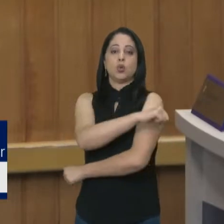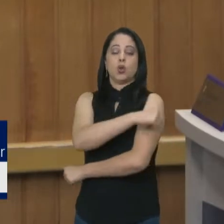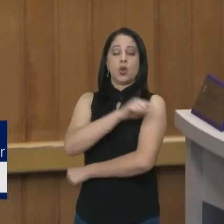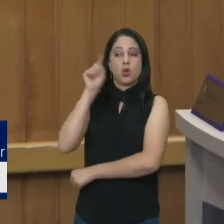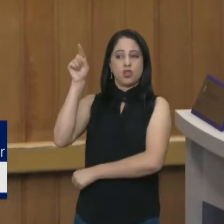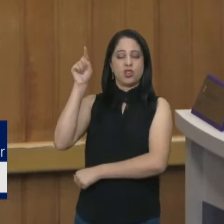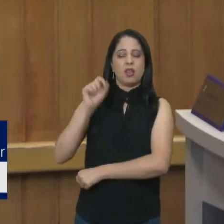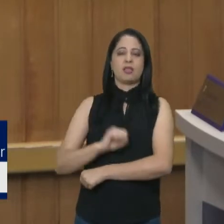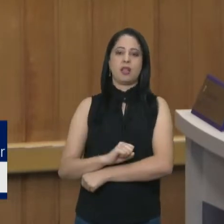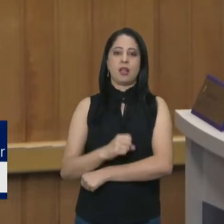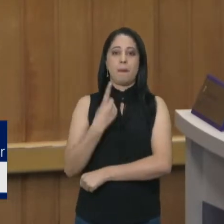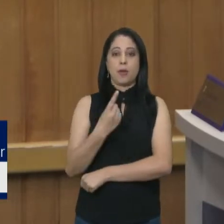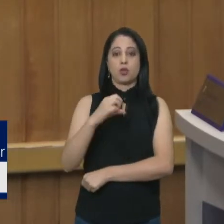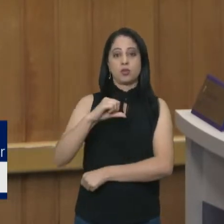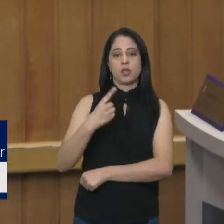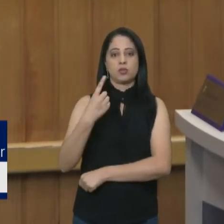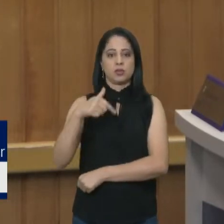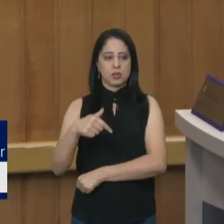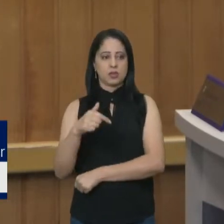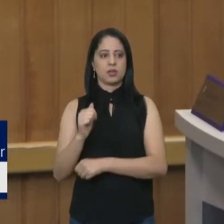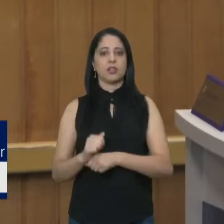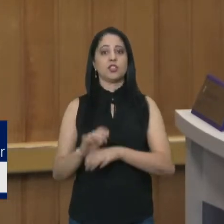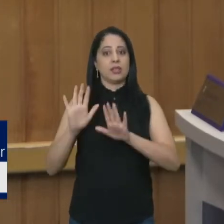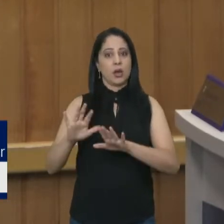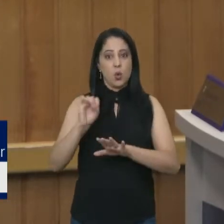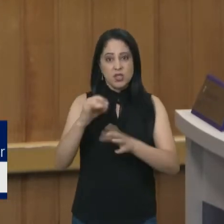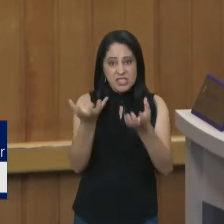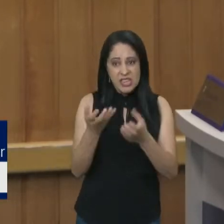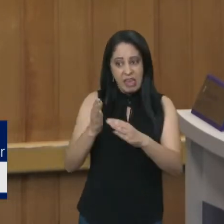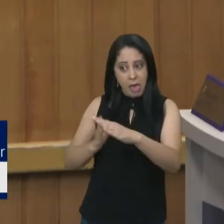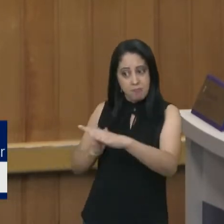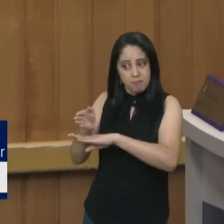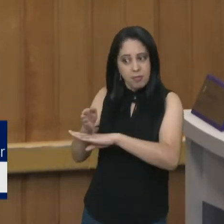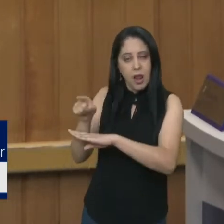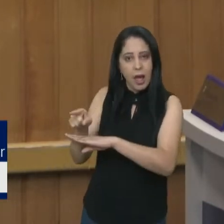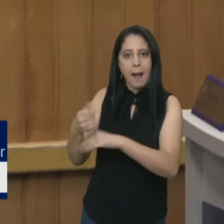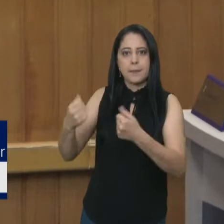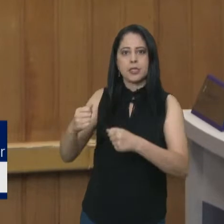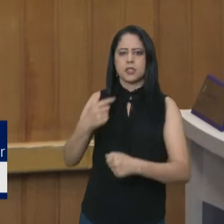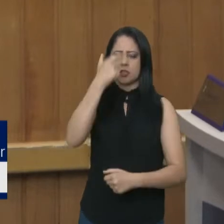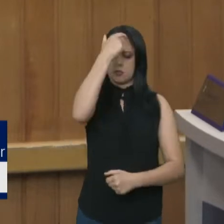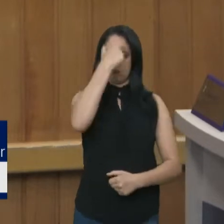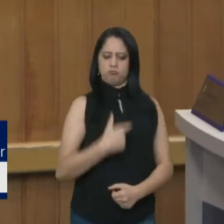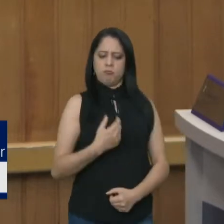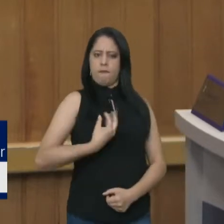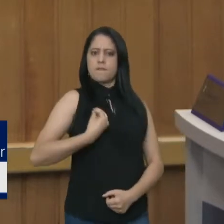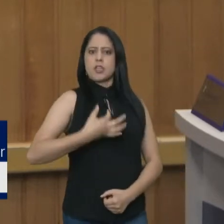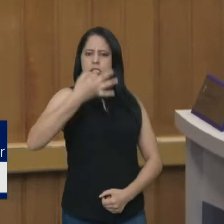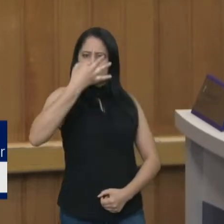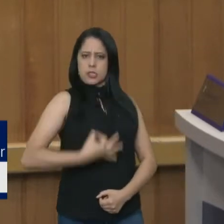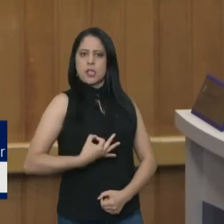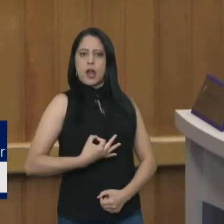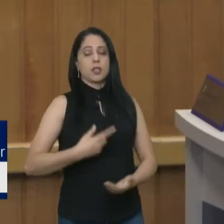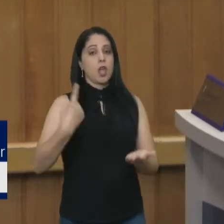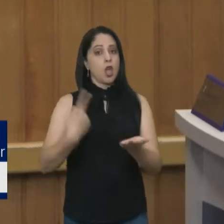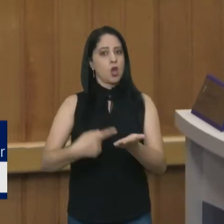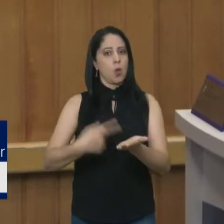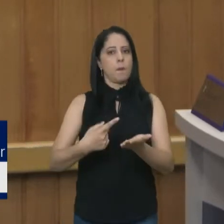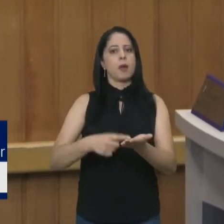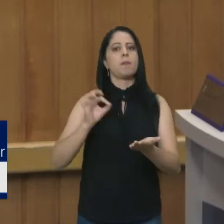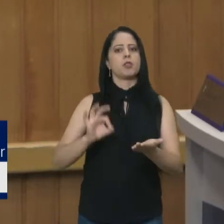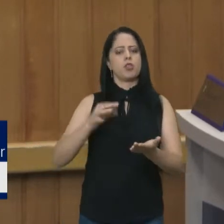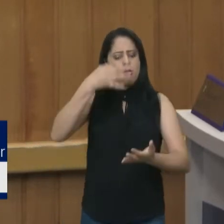1917. Para ser rotariano, é necessário bom caráter, boa reputação profissional e ser comprometido com a